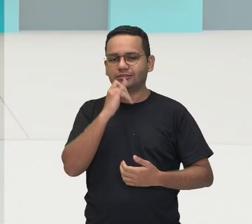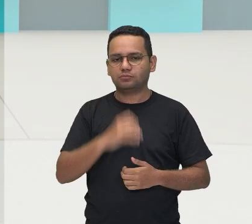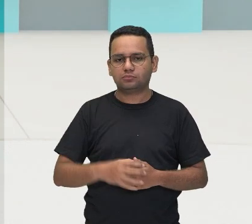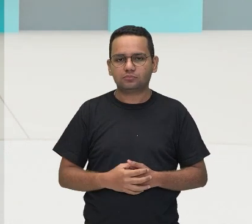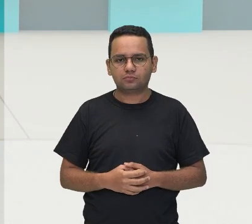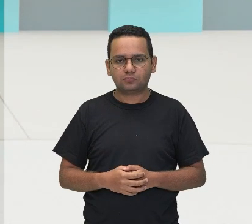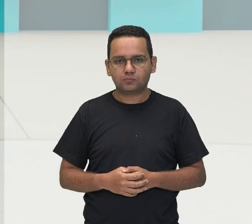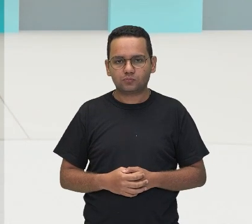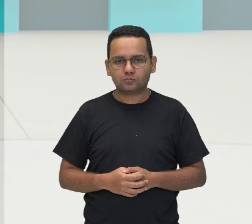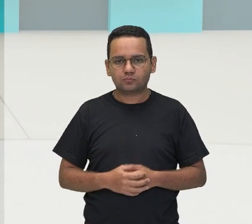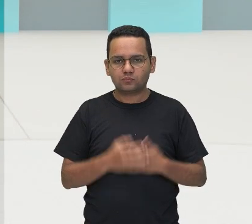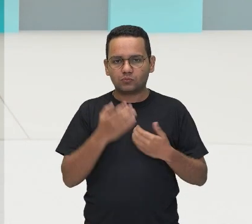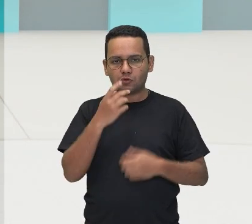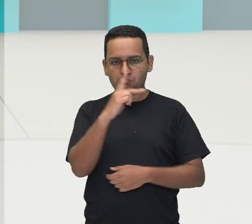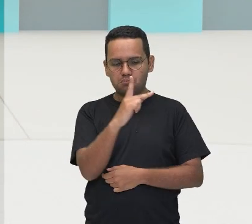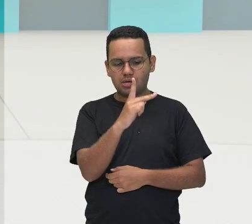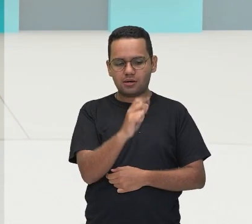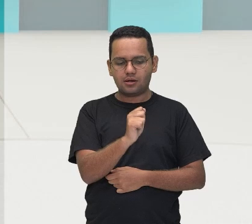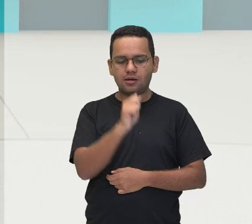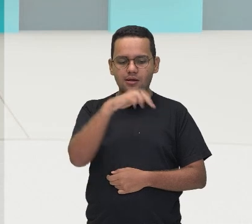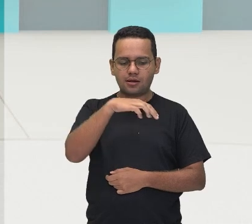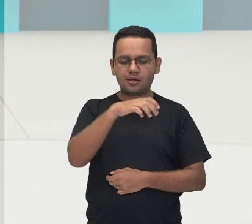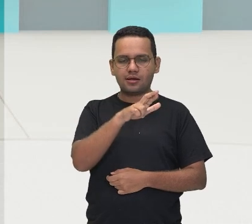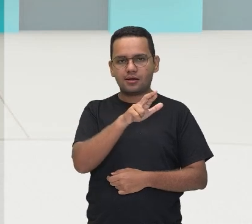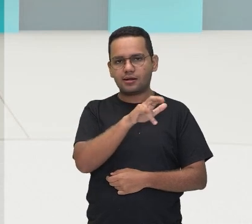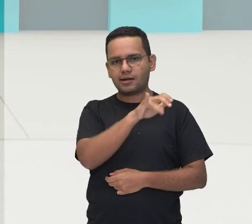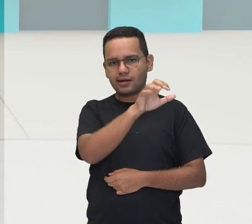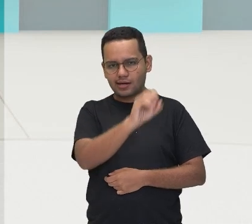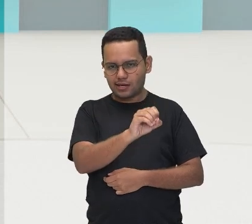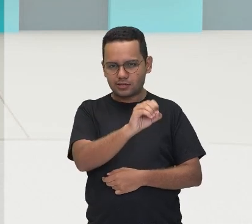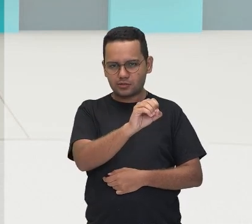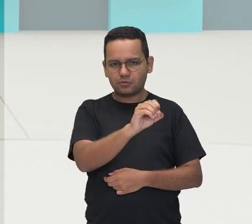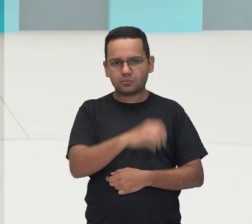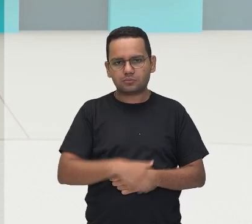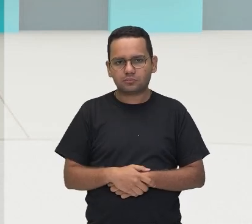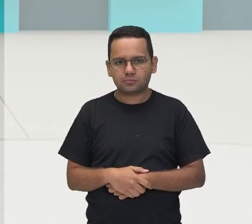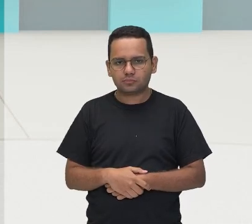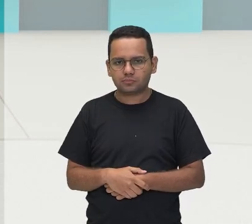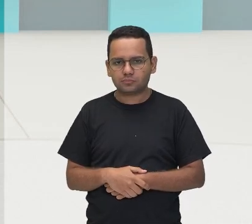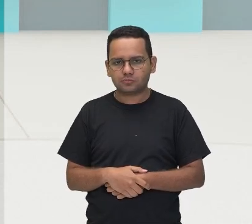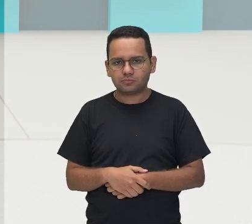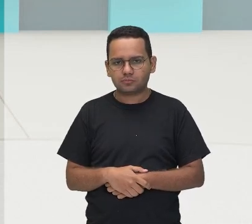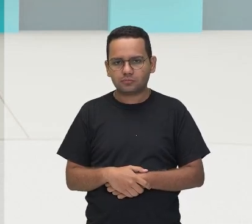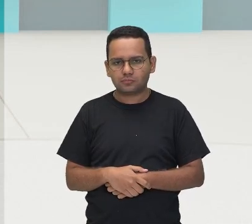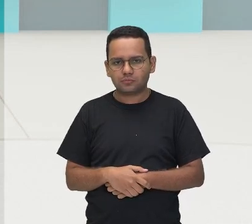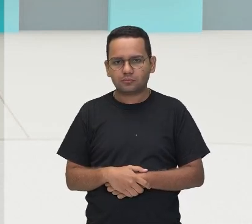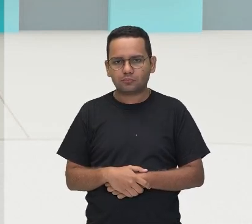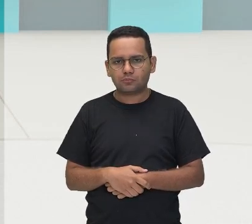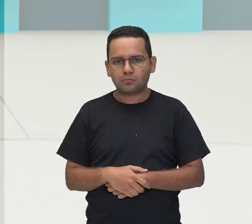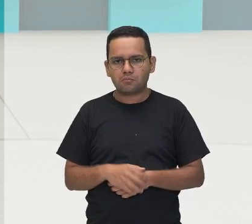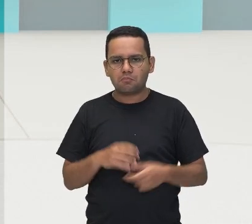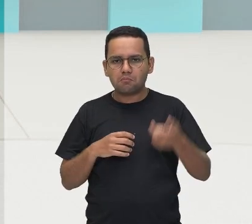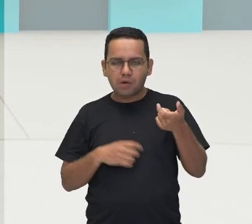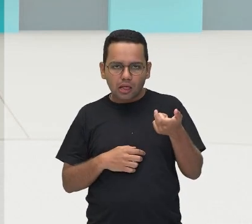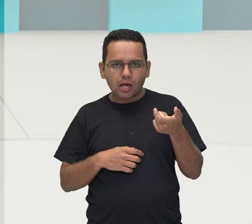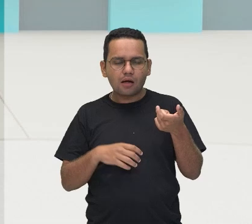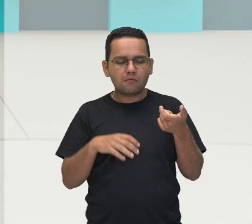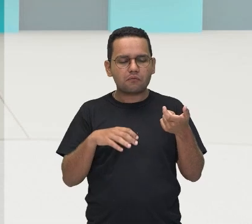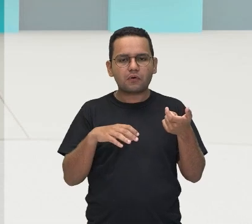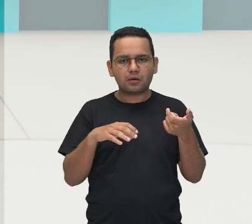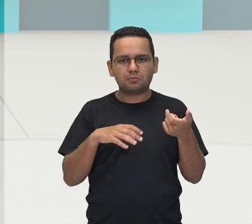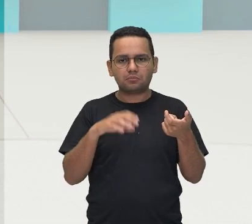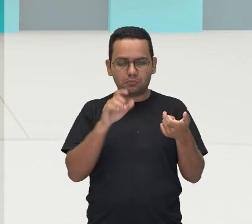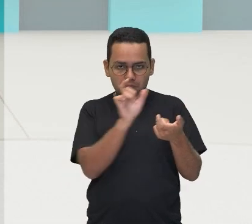o pancrácio. O pancrácio é uma luta antiga, né, esse termo pancrácio vem